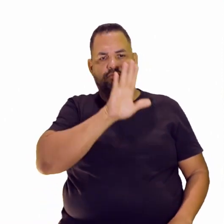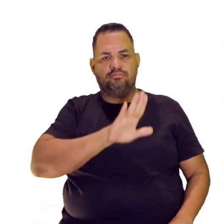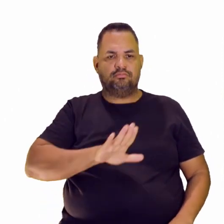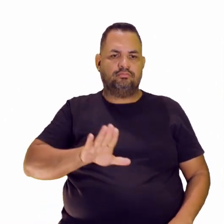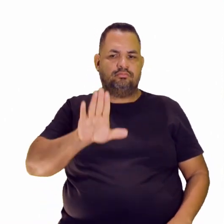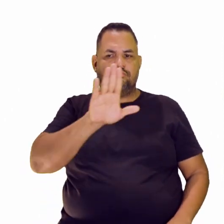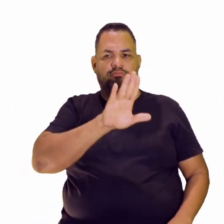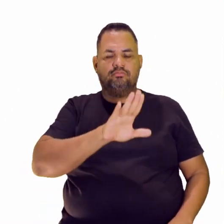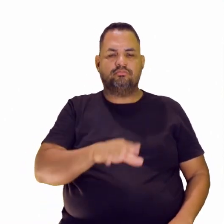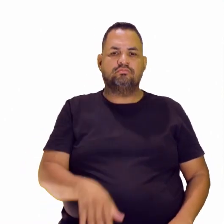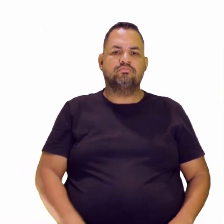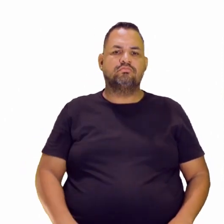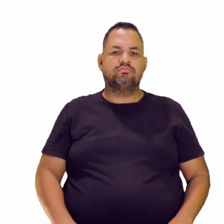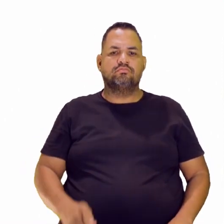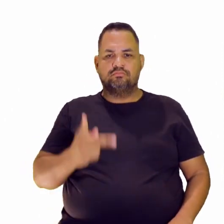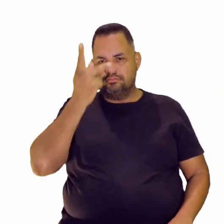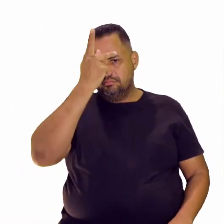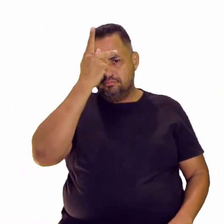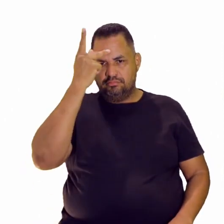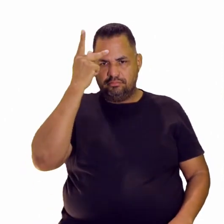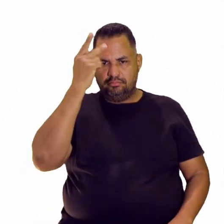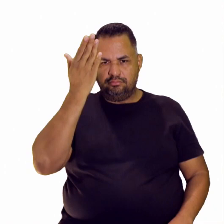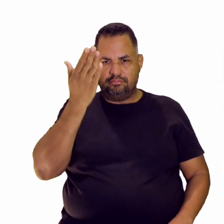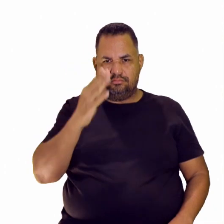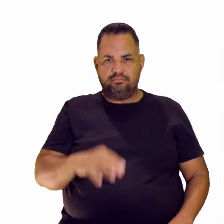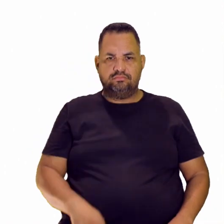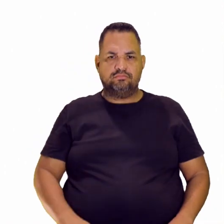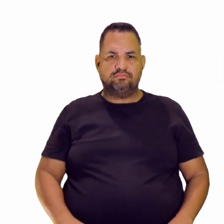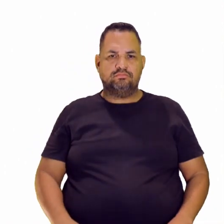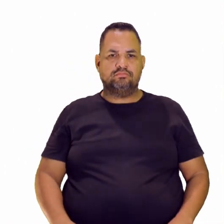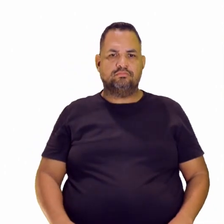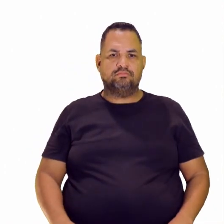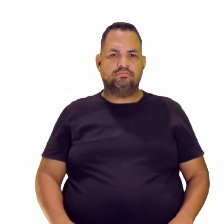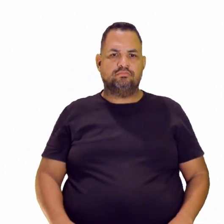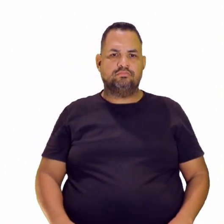imagem. Né? Pessoas de